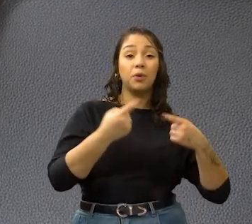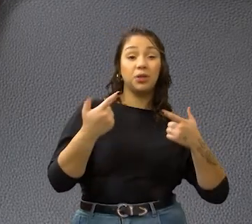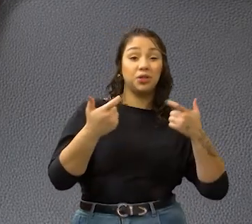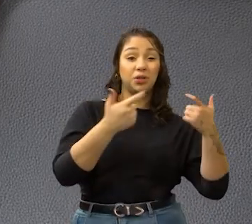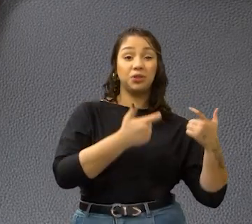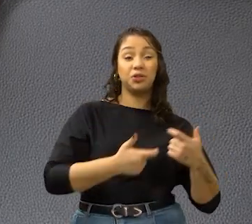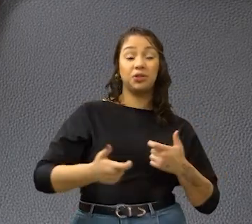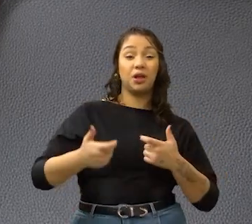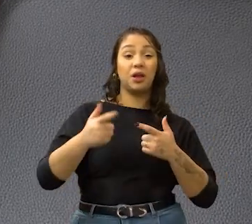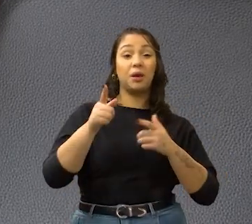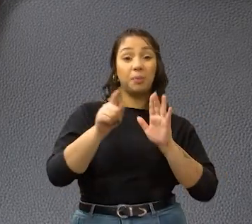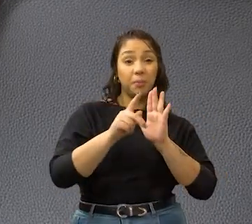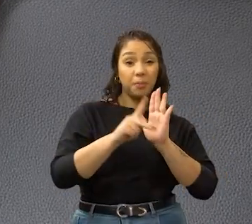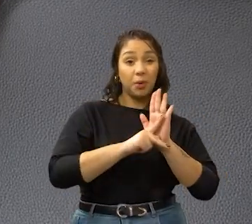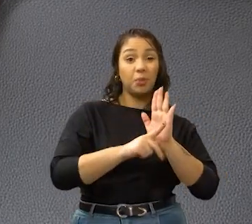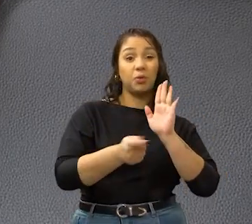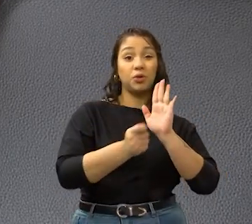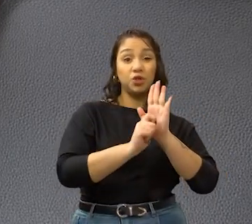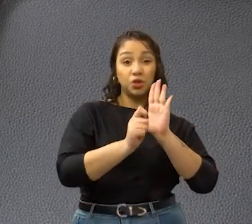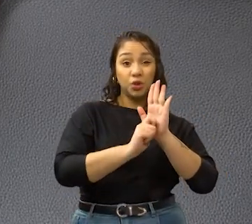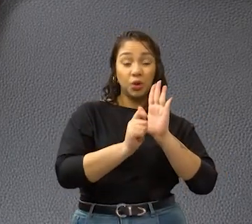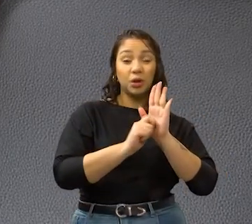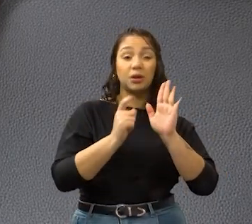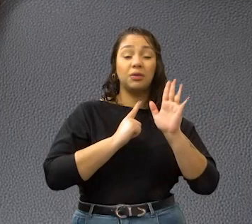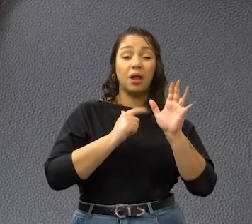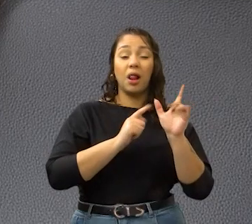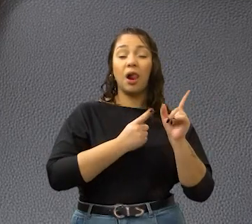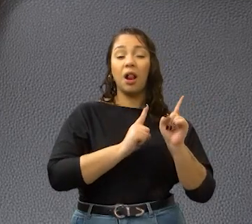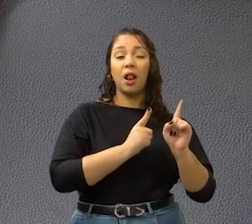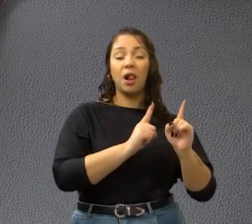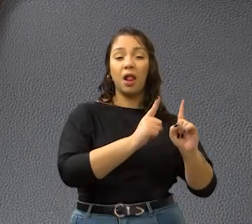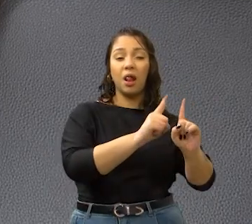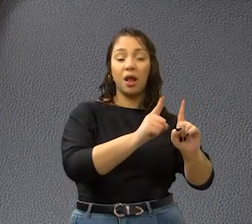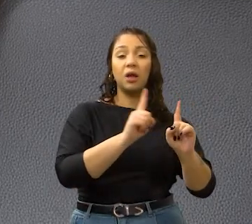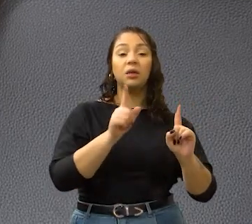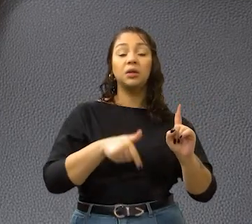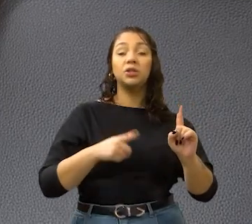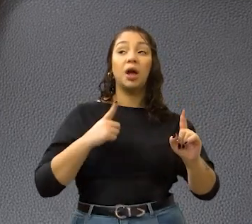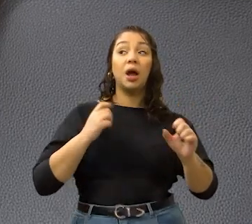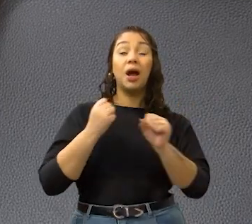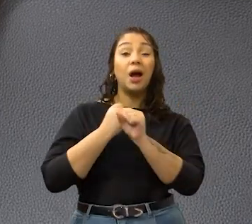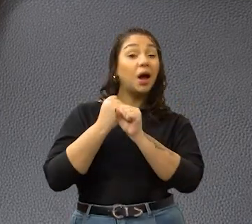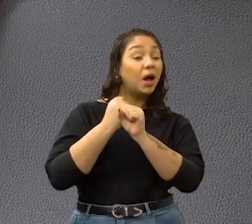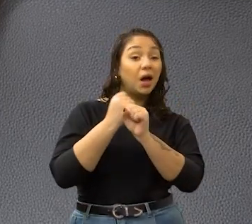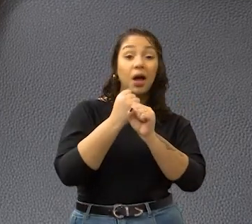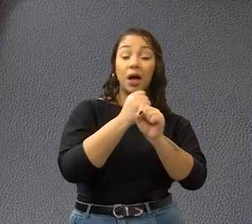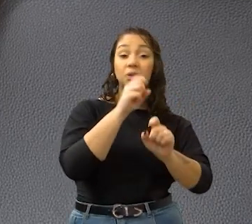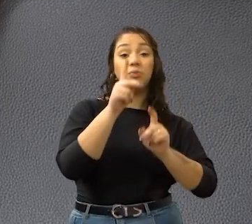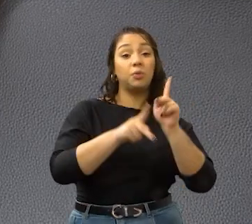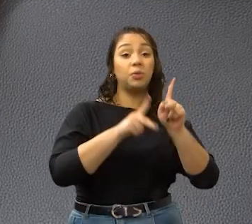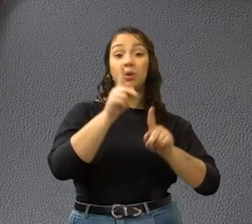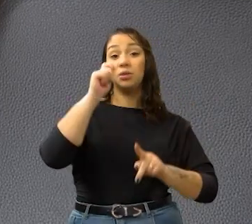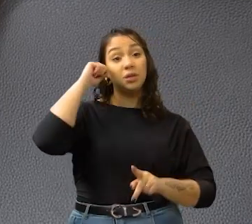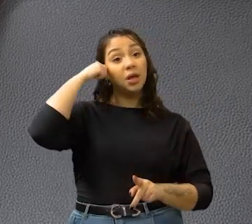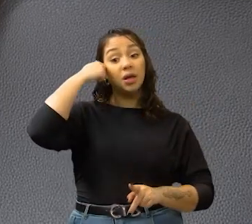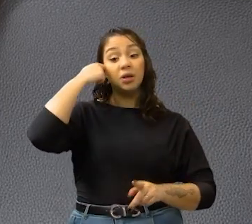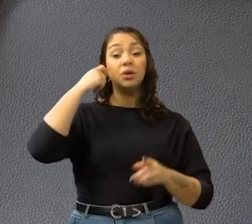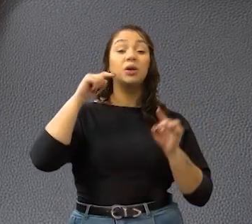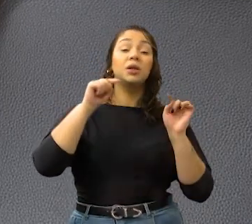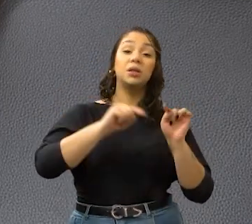a política de guerra às drogas, né, que tem feito essa perseguição durante muitos anos contra a população